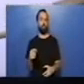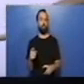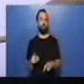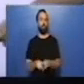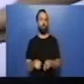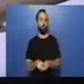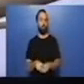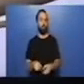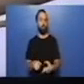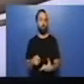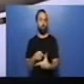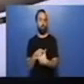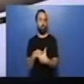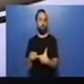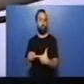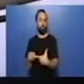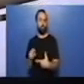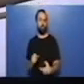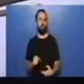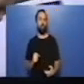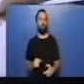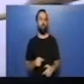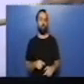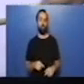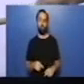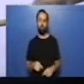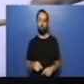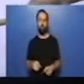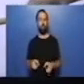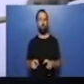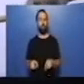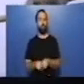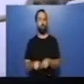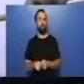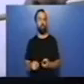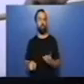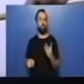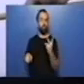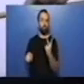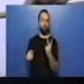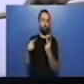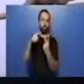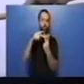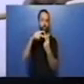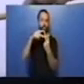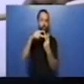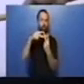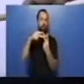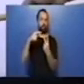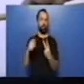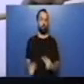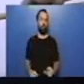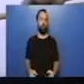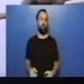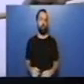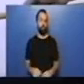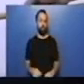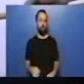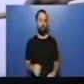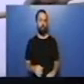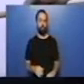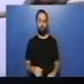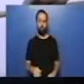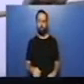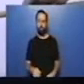né? Aqui nós temos uma aplicação. Onde que eu uso raiz quadrada? Aqui. Em muitos outros lugares, né? Isso aqui é